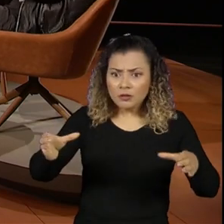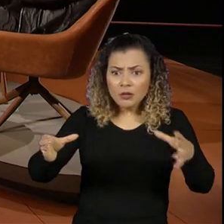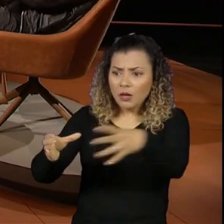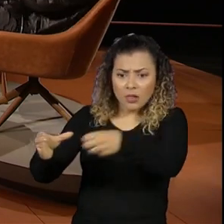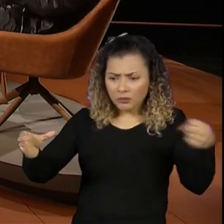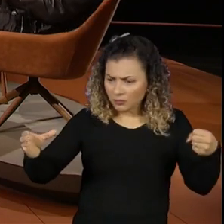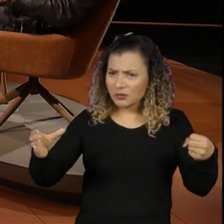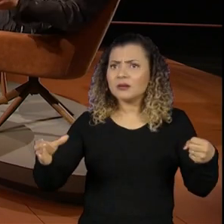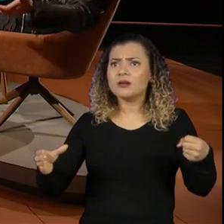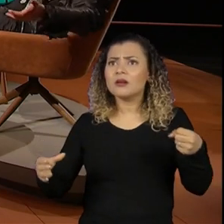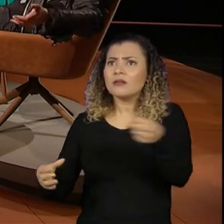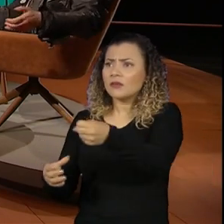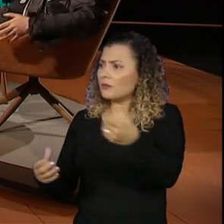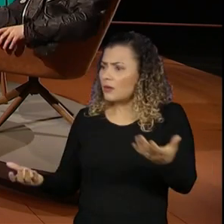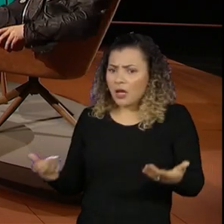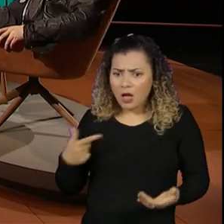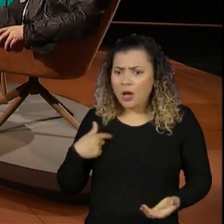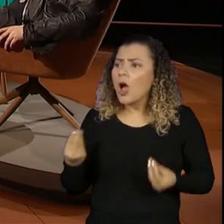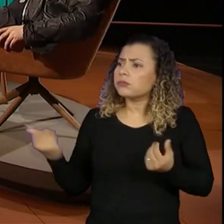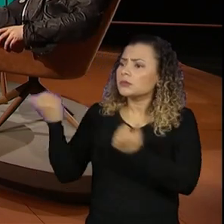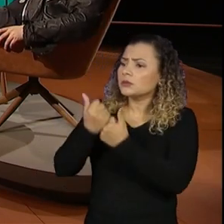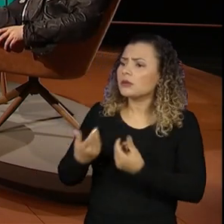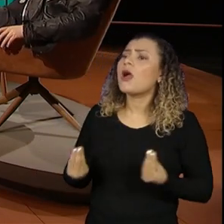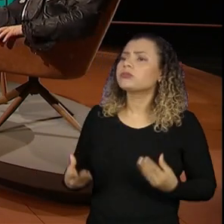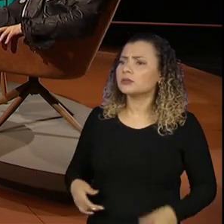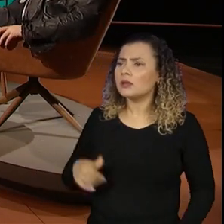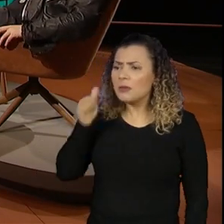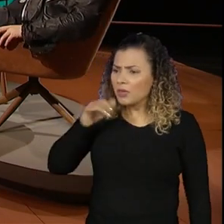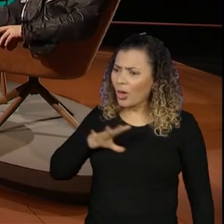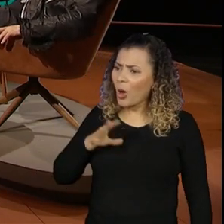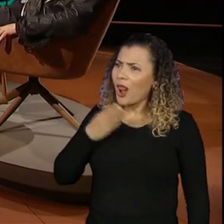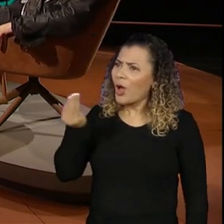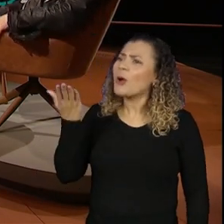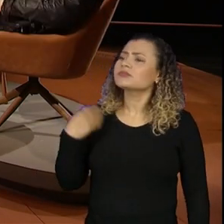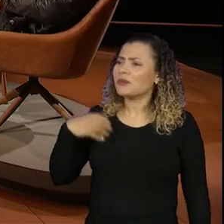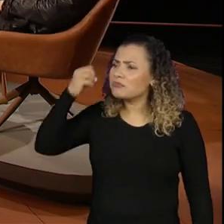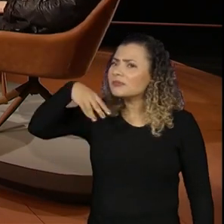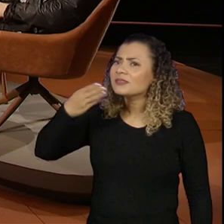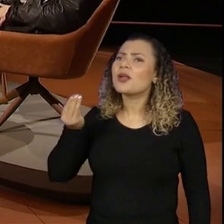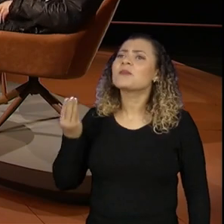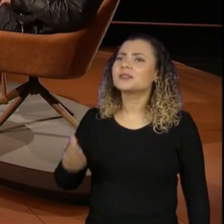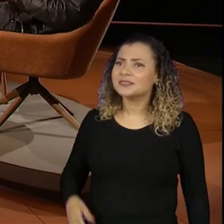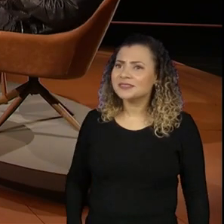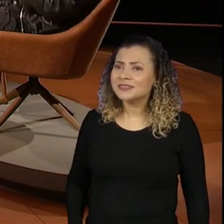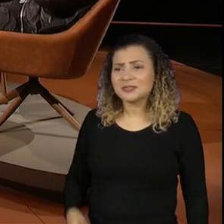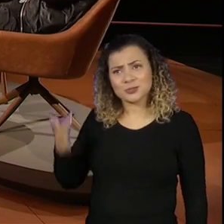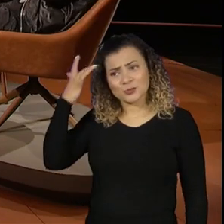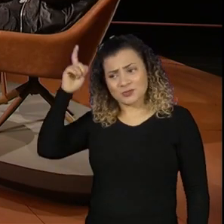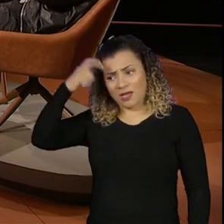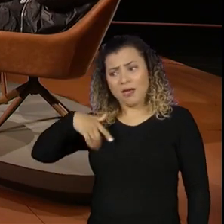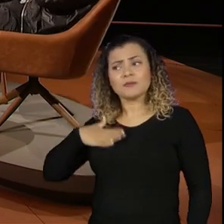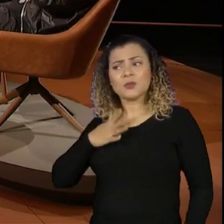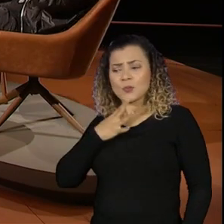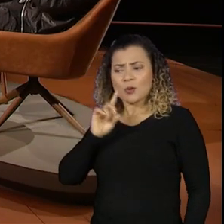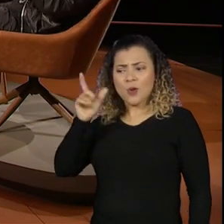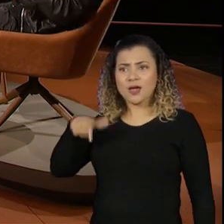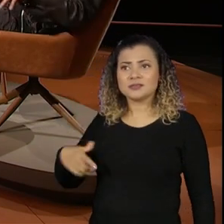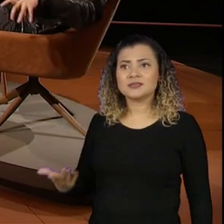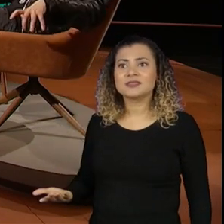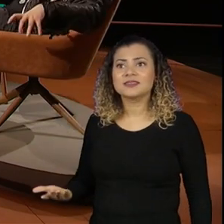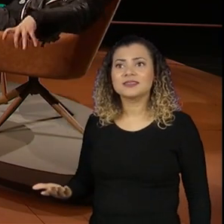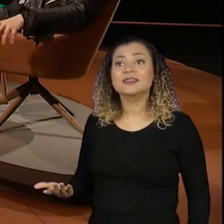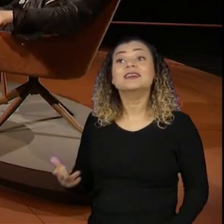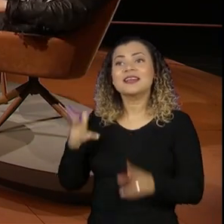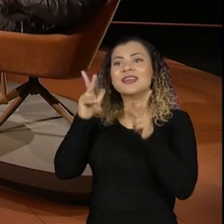botou o copo dela na frente. Falei, como assim? Né? Essa menina é muito corajosa. É uma menina abusada. Ela não sabe com o que tá lidando. Na hora, né? É